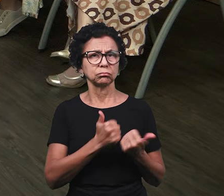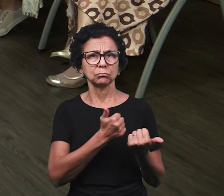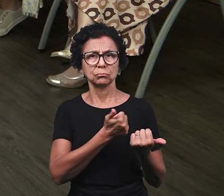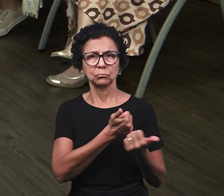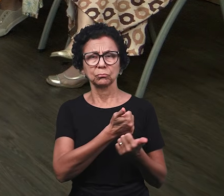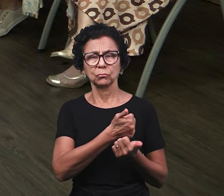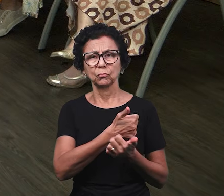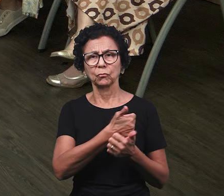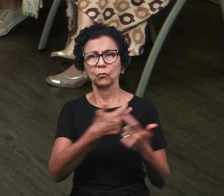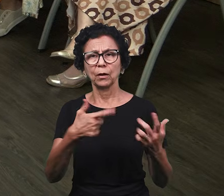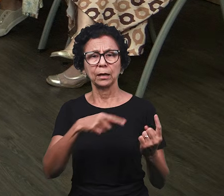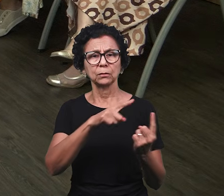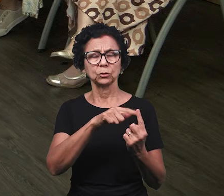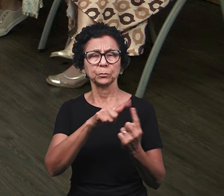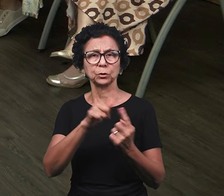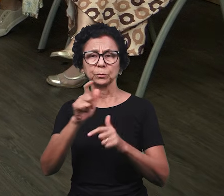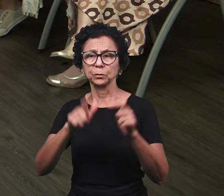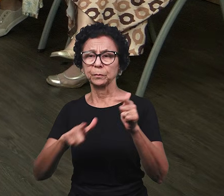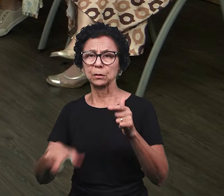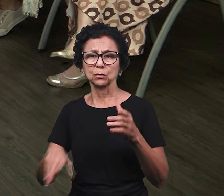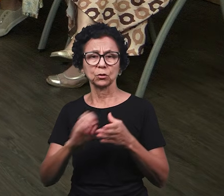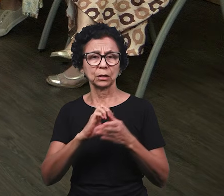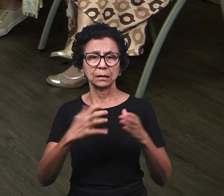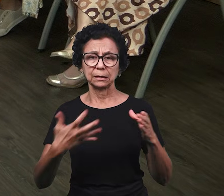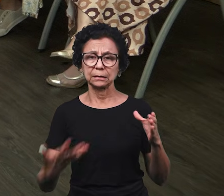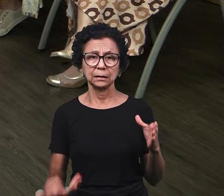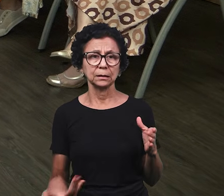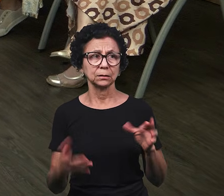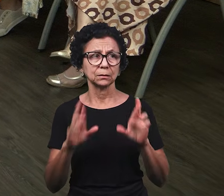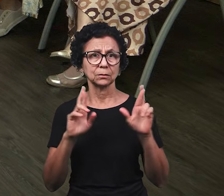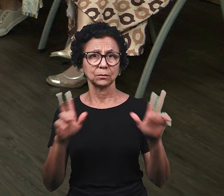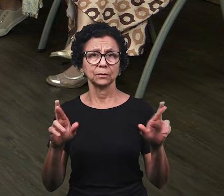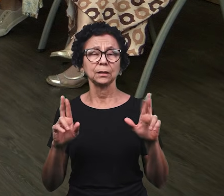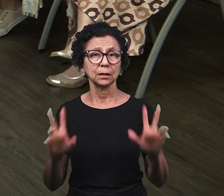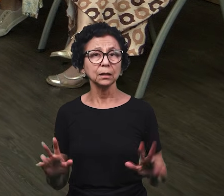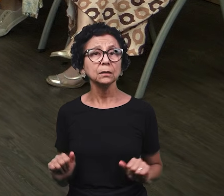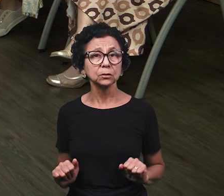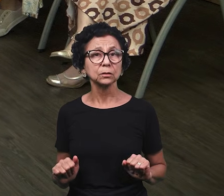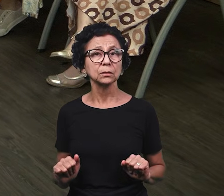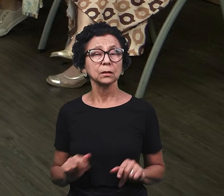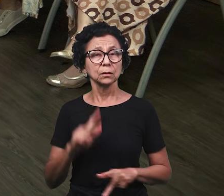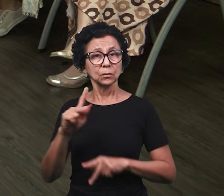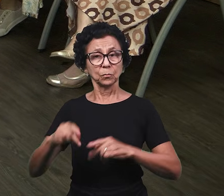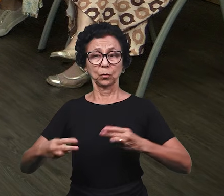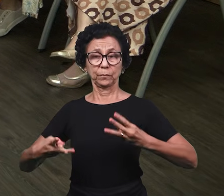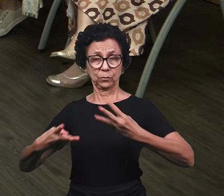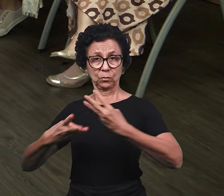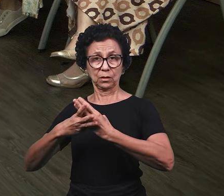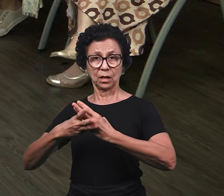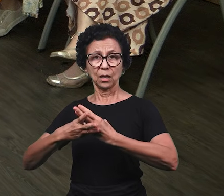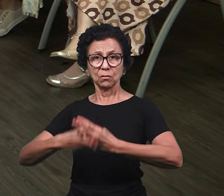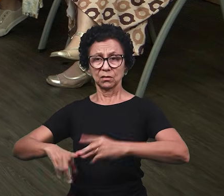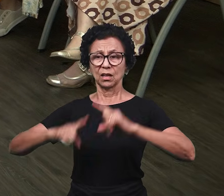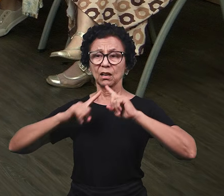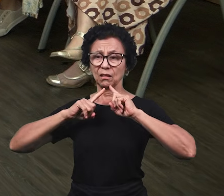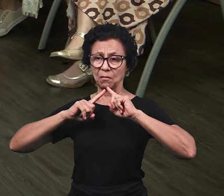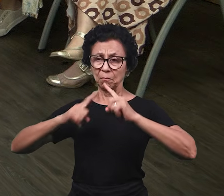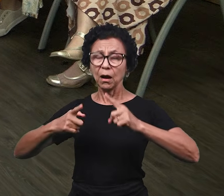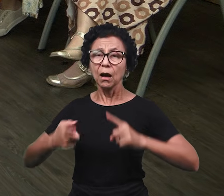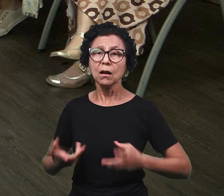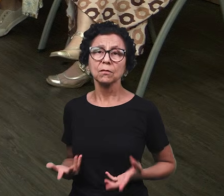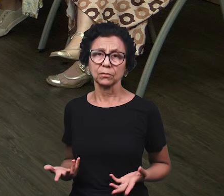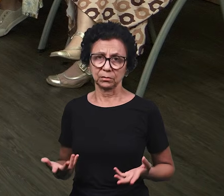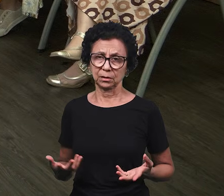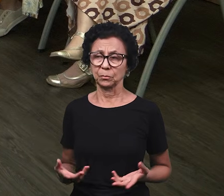pessoas. Que os próprios judeus, eles reclamavam disso. Jesus, ele jantou em casa